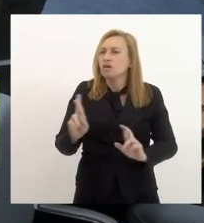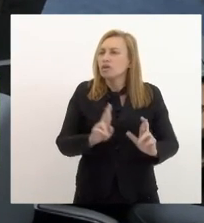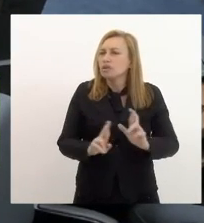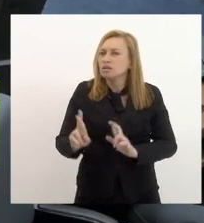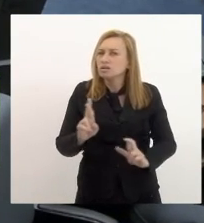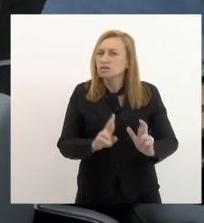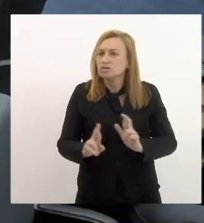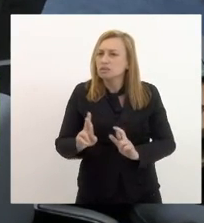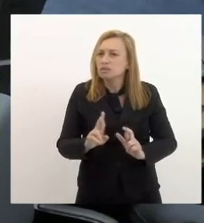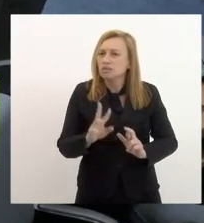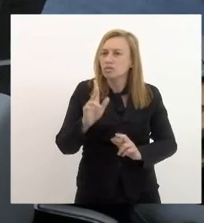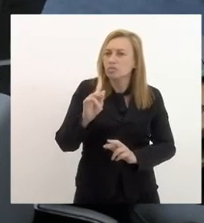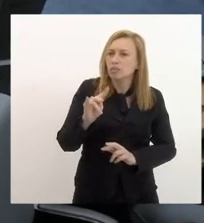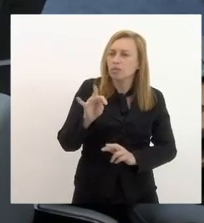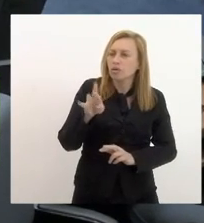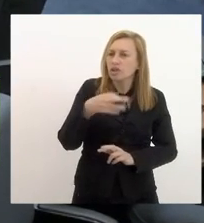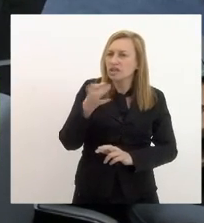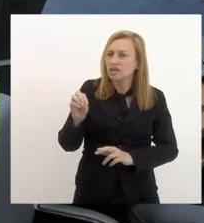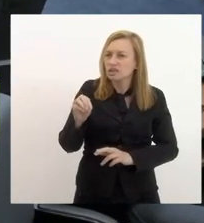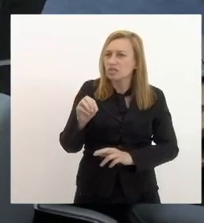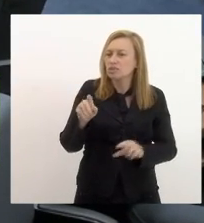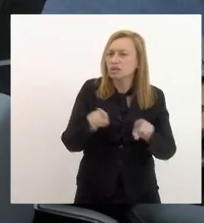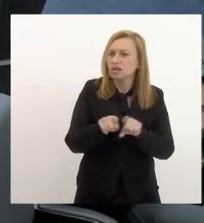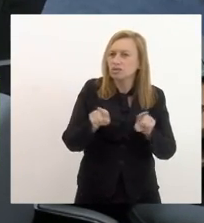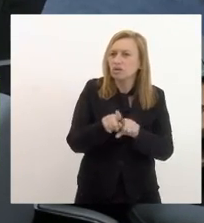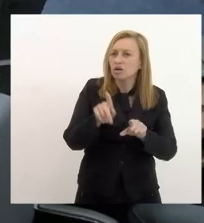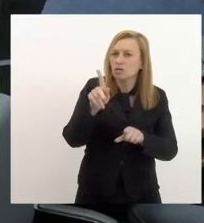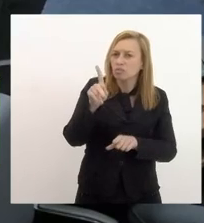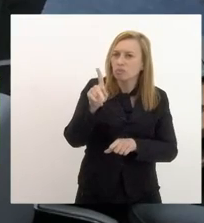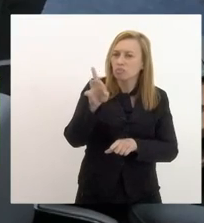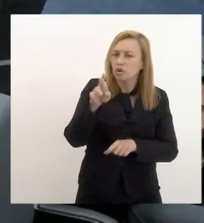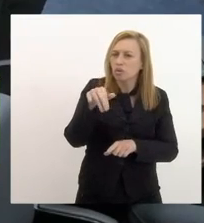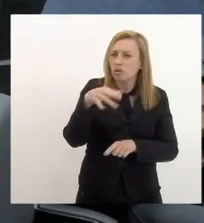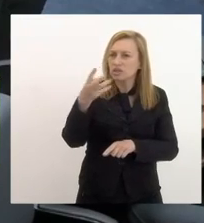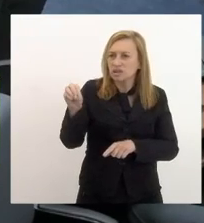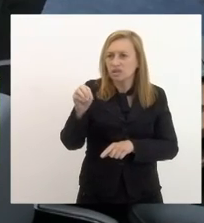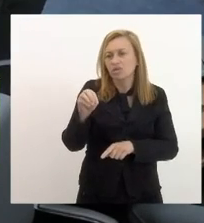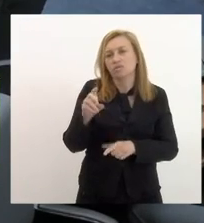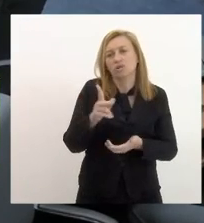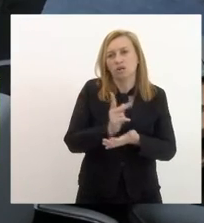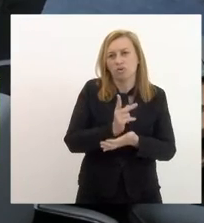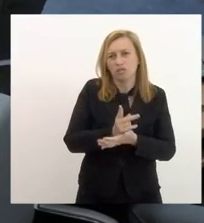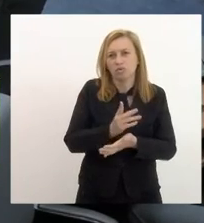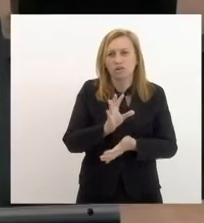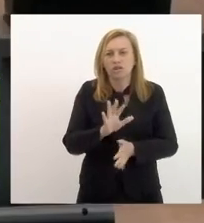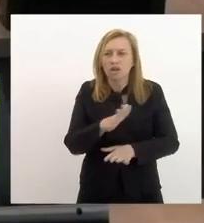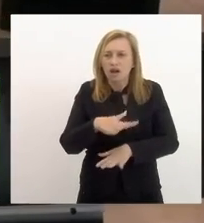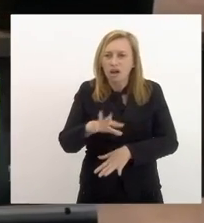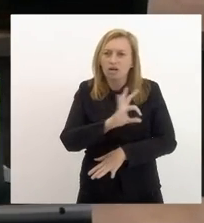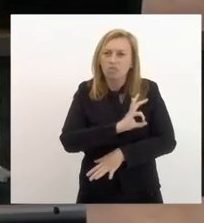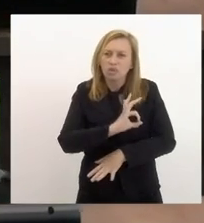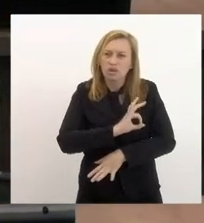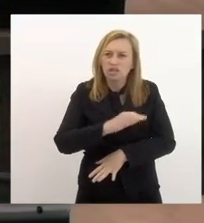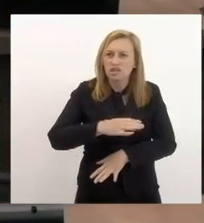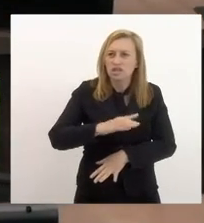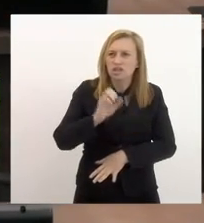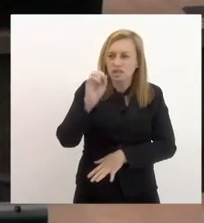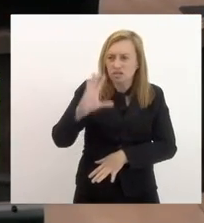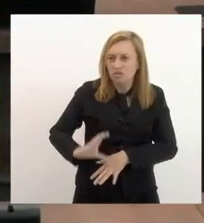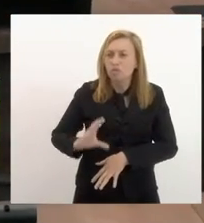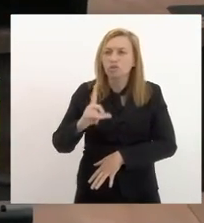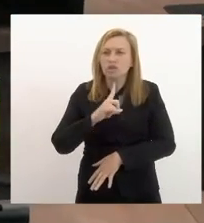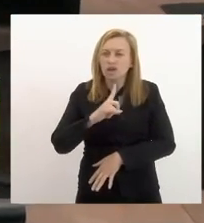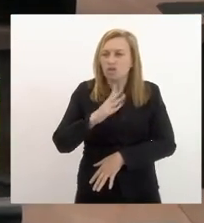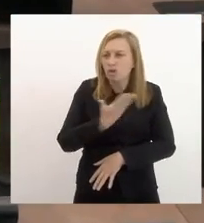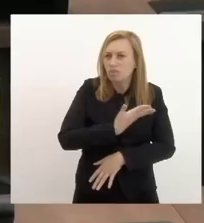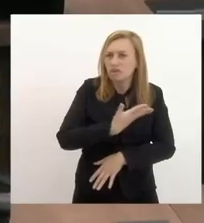à progressão e promoção e gostaria de dizer que é uma falácia pelo menos no âmbito da Polícia Civil porque eu tenho colegas